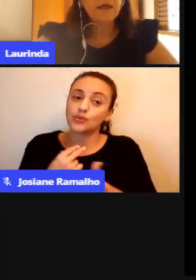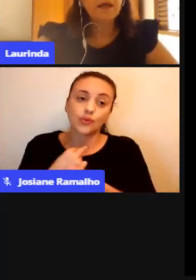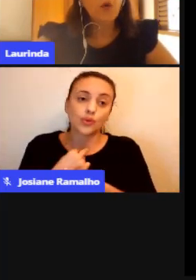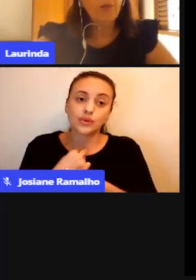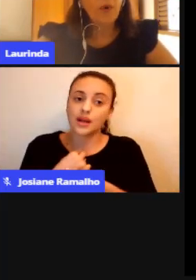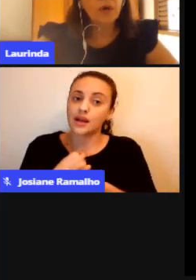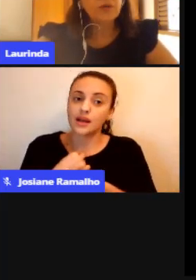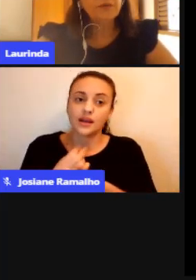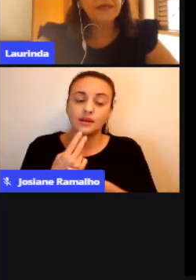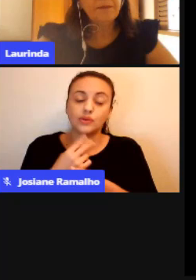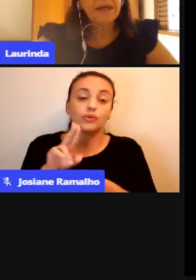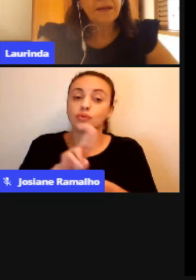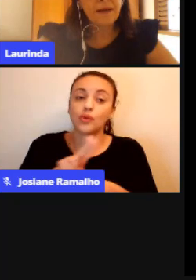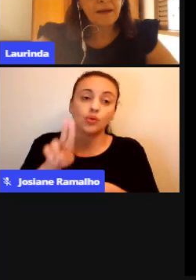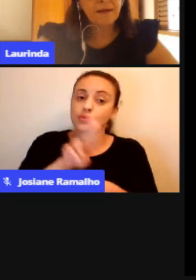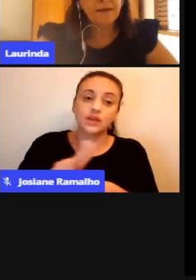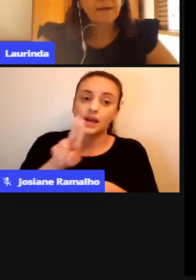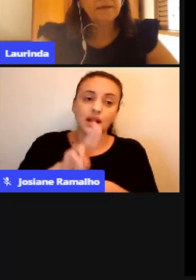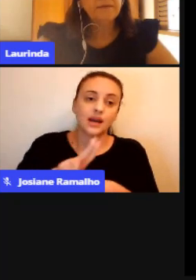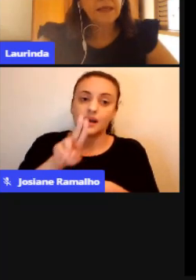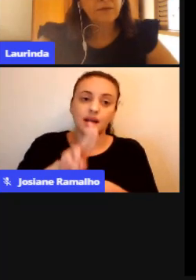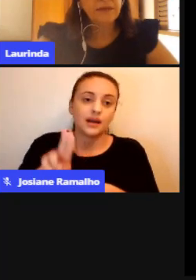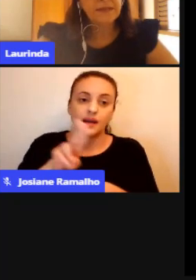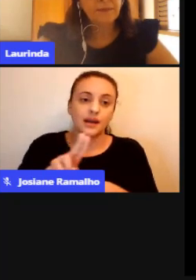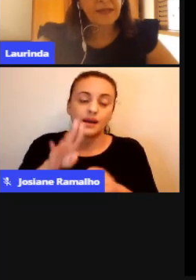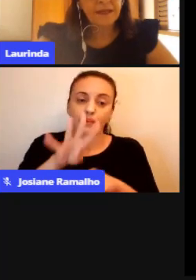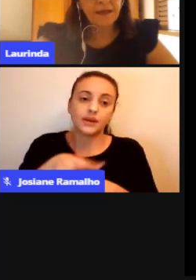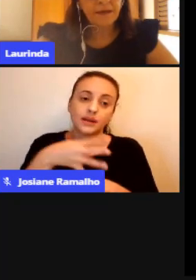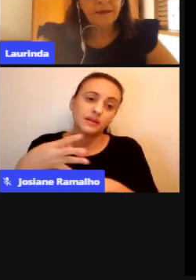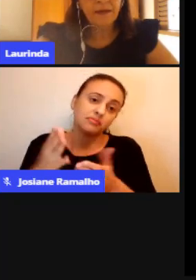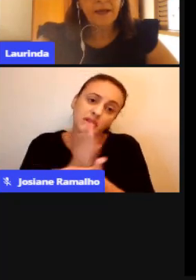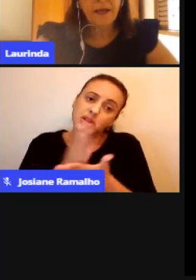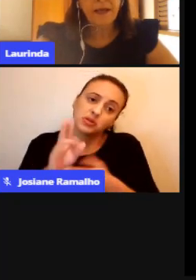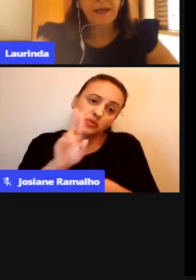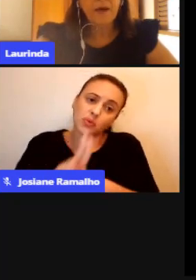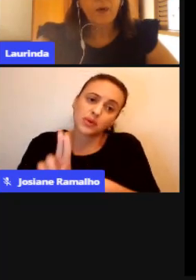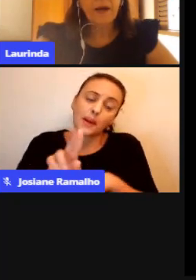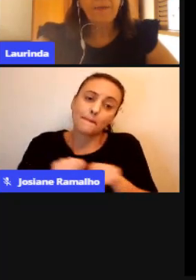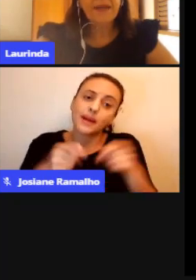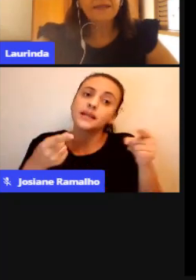itens que eu posso trabalhar dentro dessa planilha.